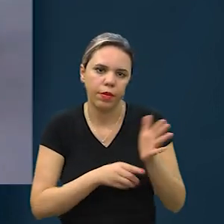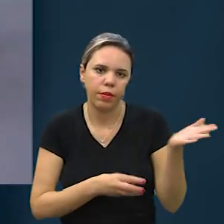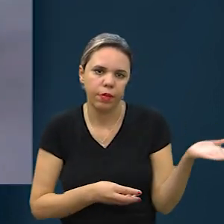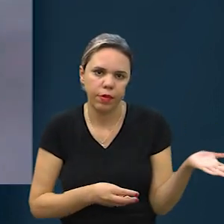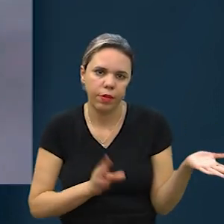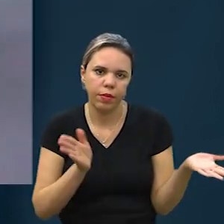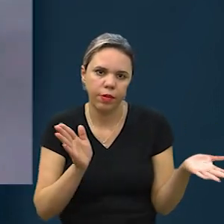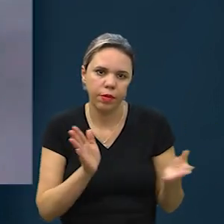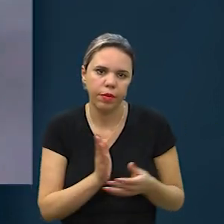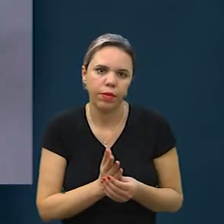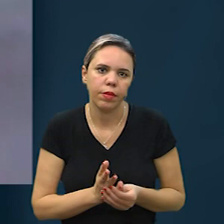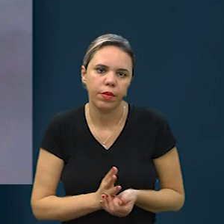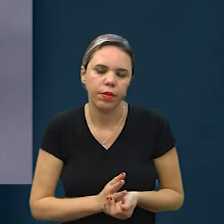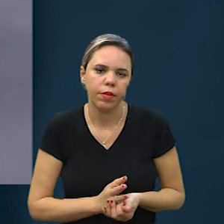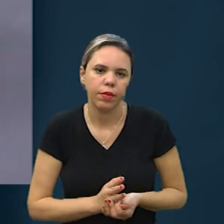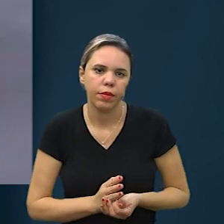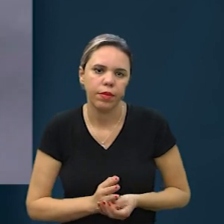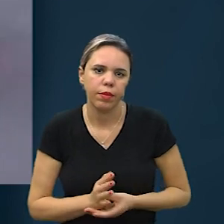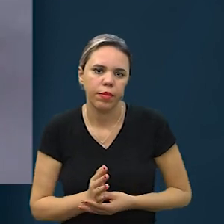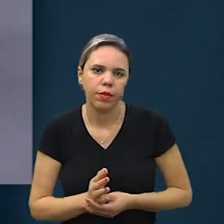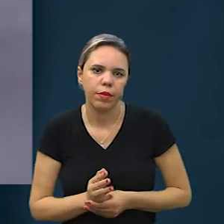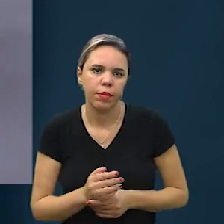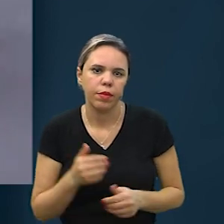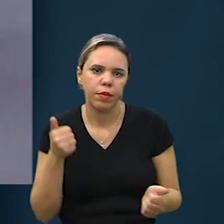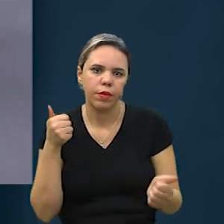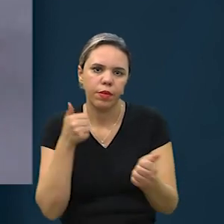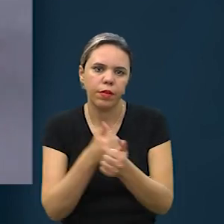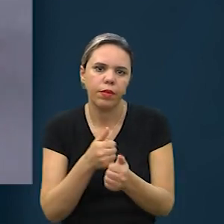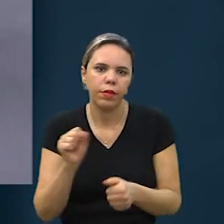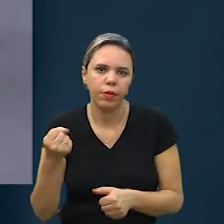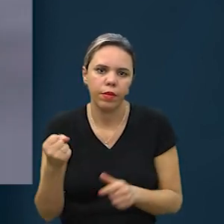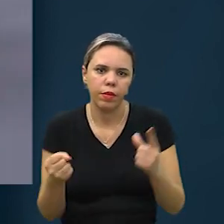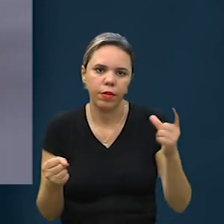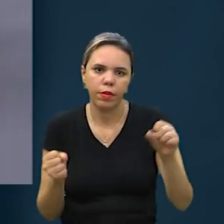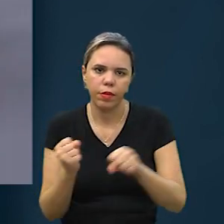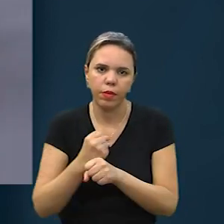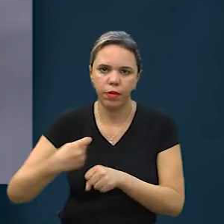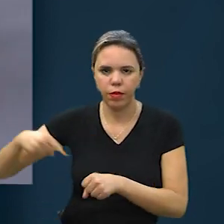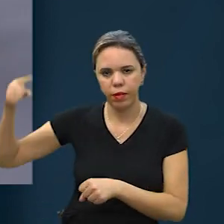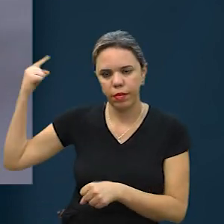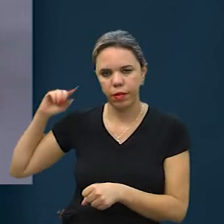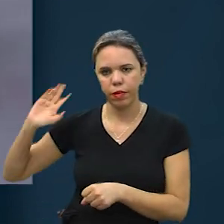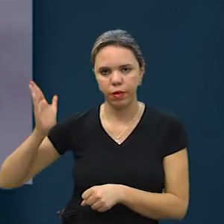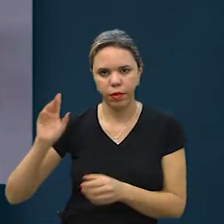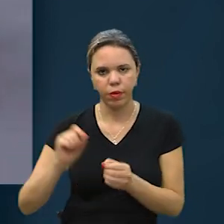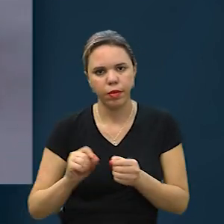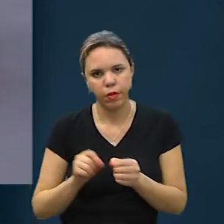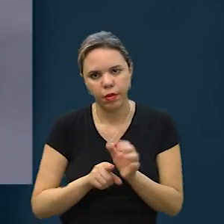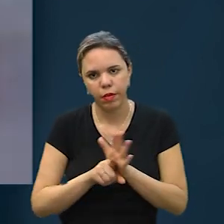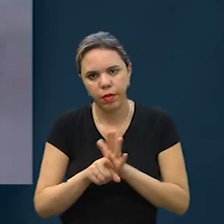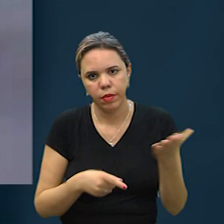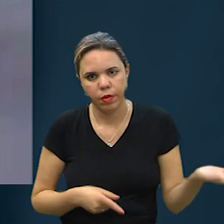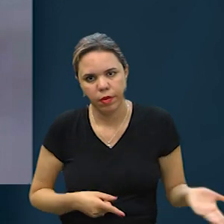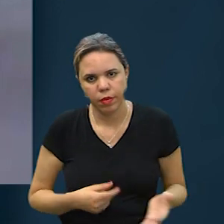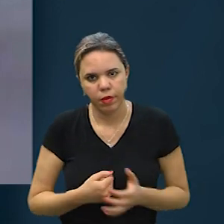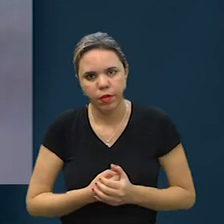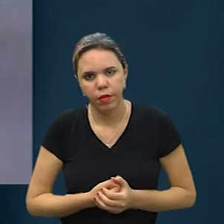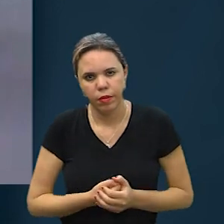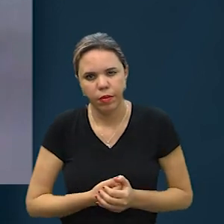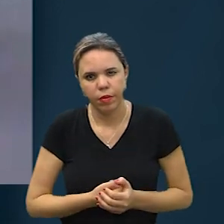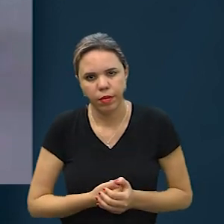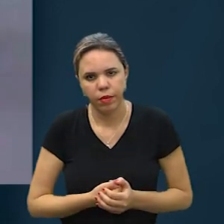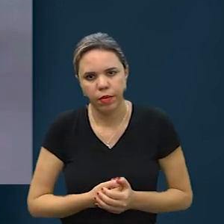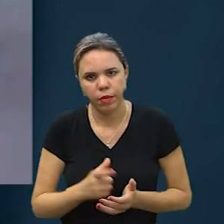Esses dados já são de algo próximo de 8, 10 anos atrás, que já foi feito esse